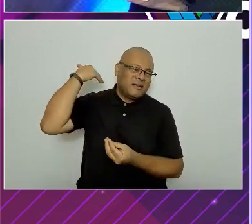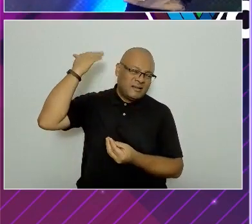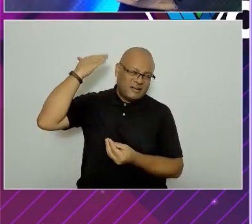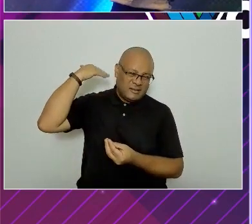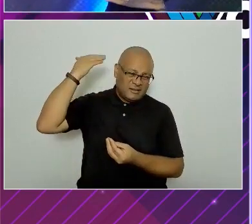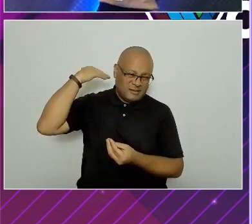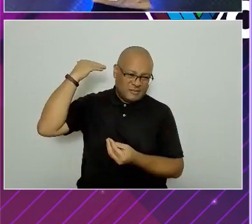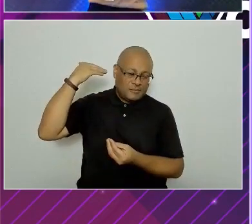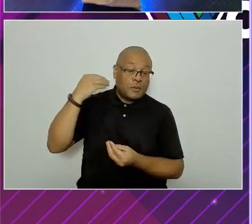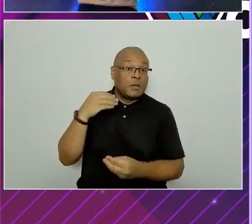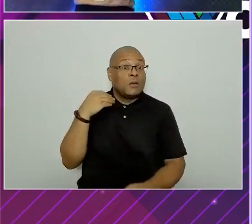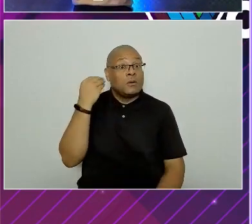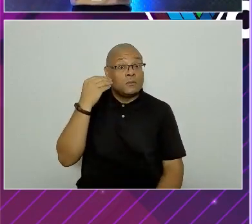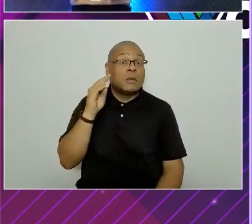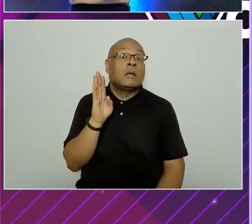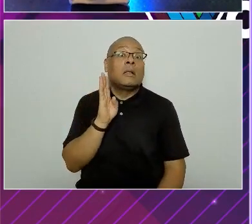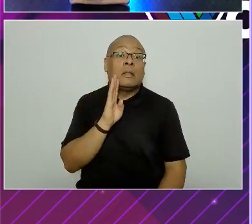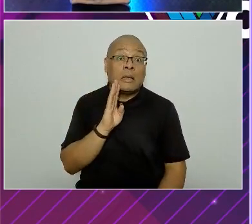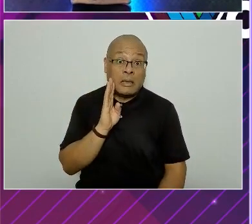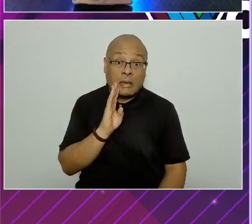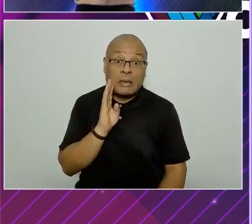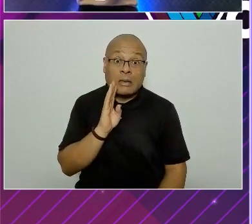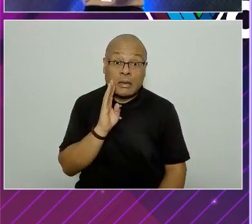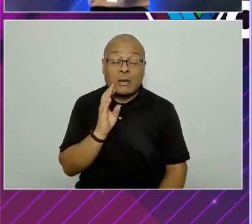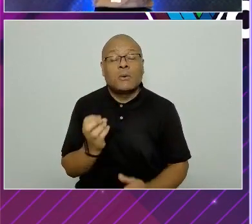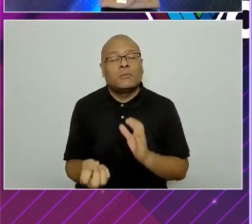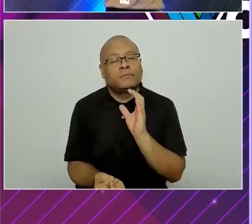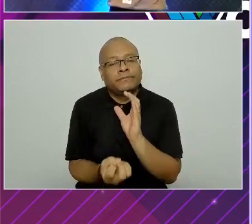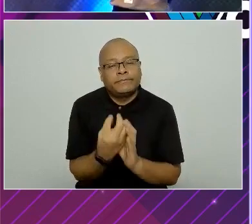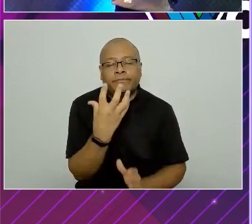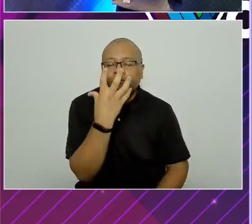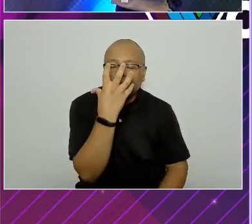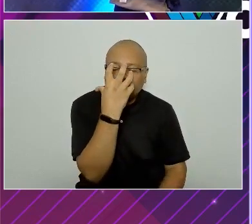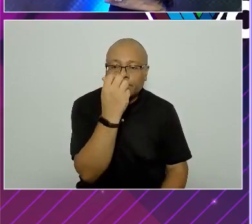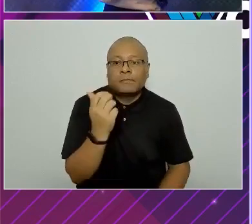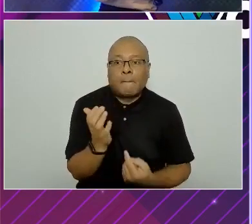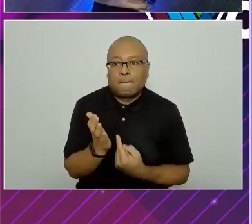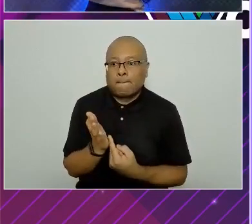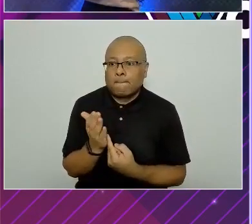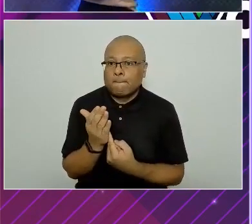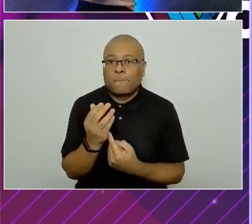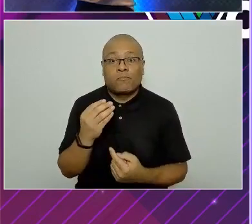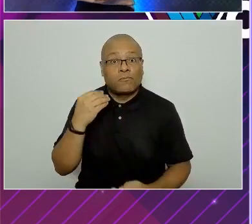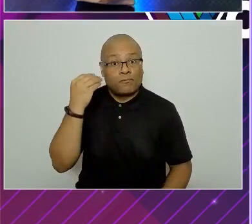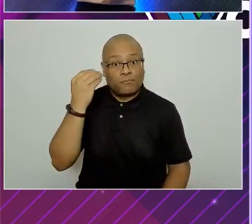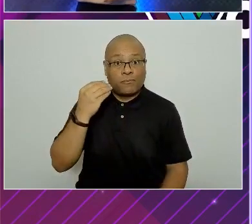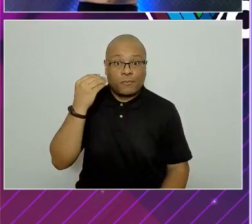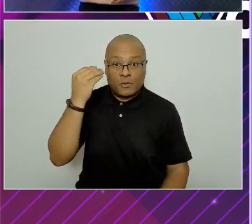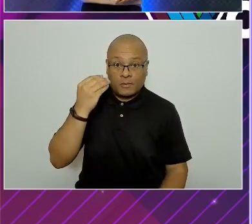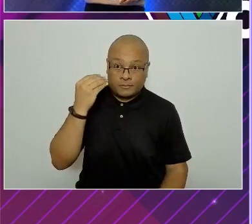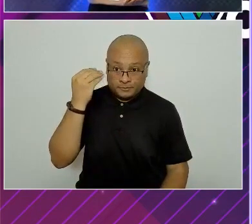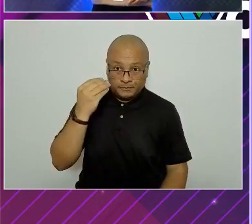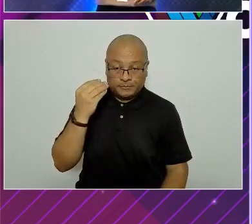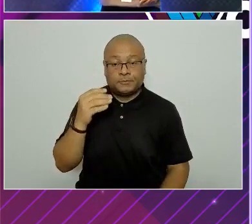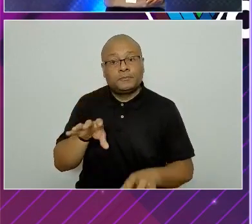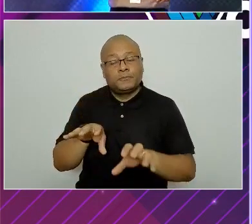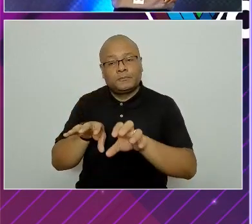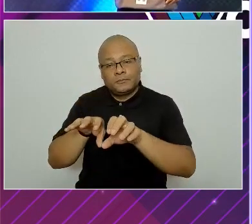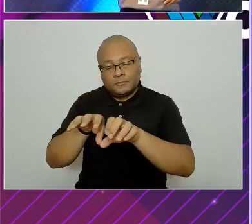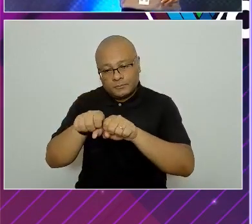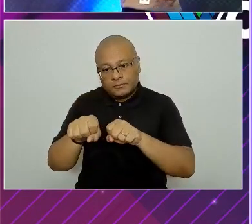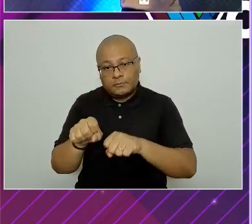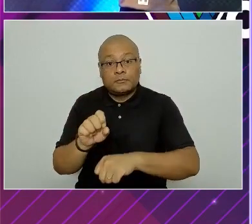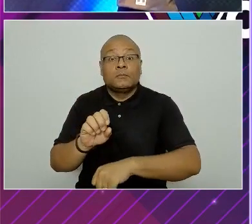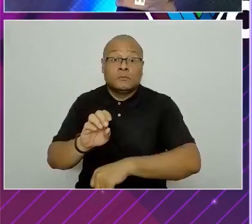foi uma experiência muito legal que acabou criando essa paixão pela tecnologia. Então, me especializei também na graduação com bacharel em